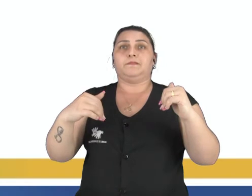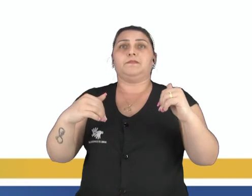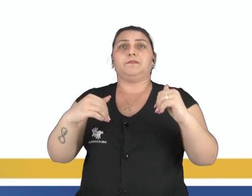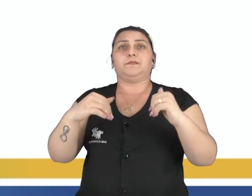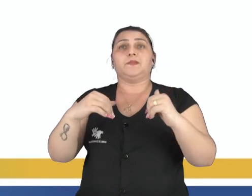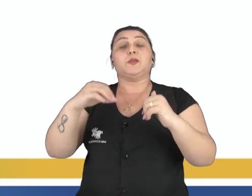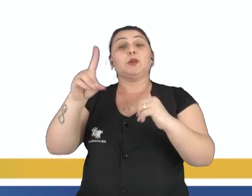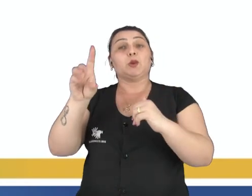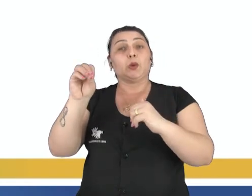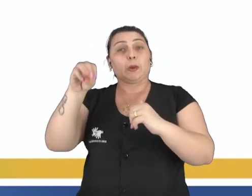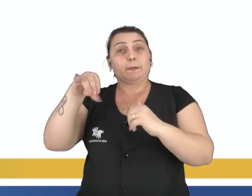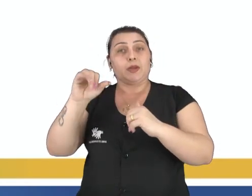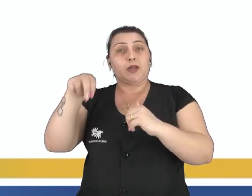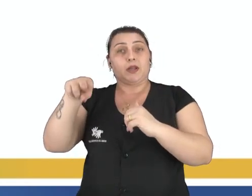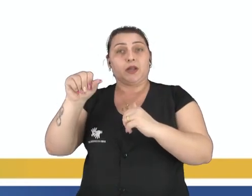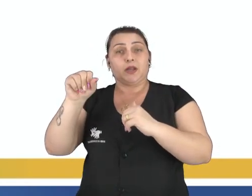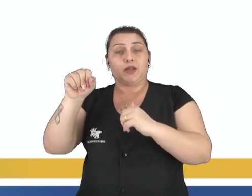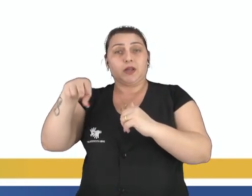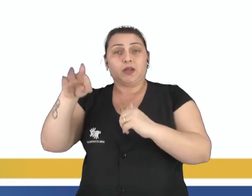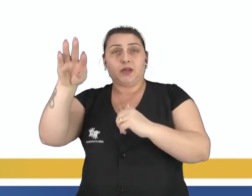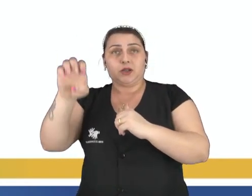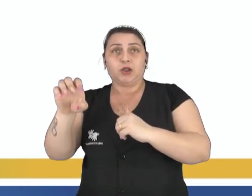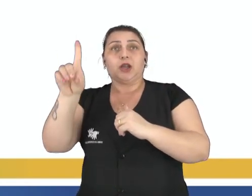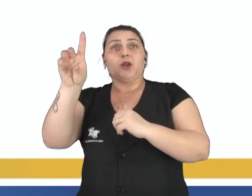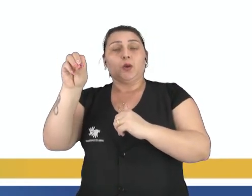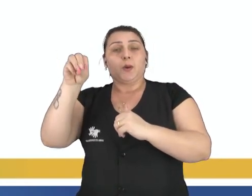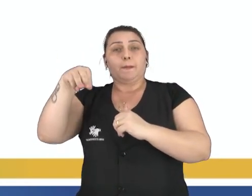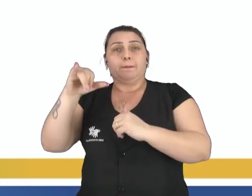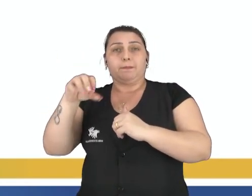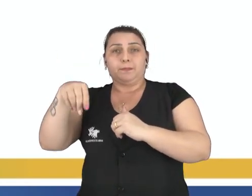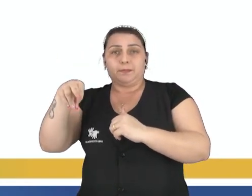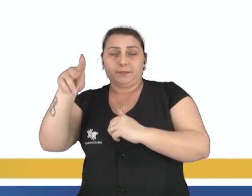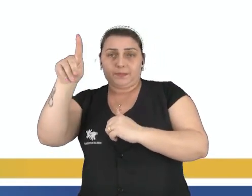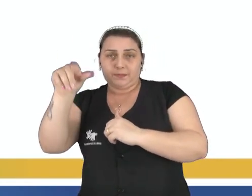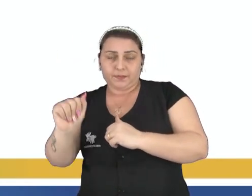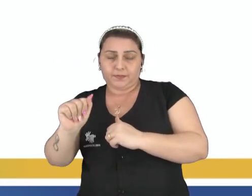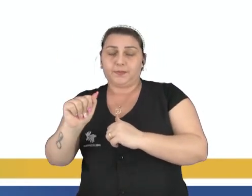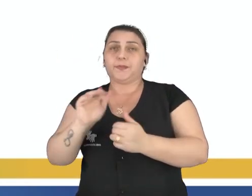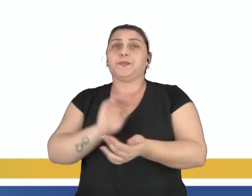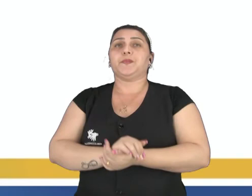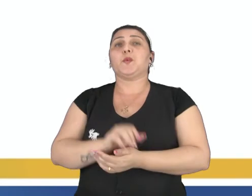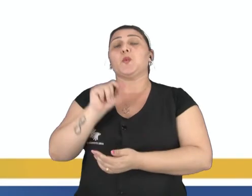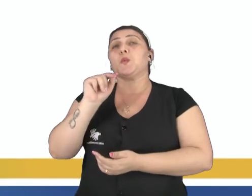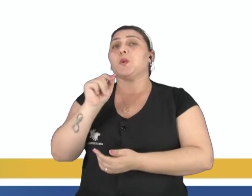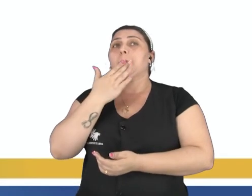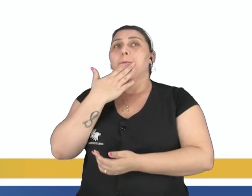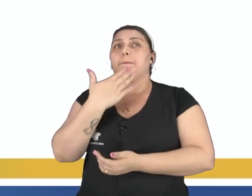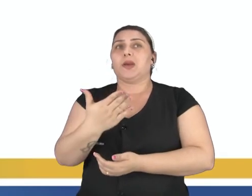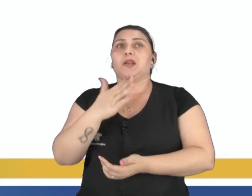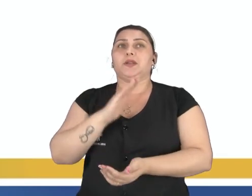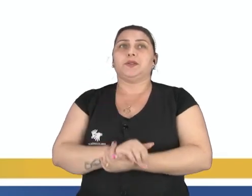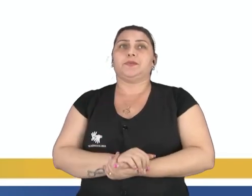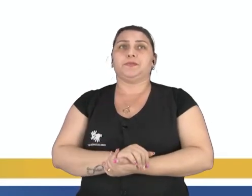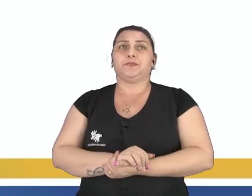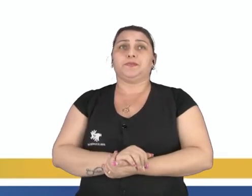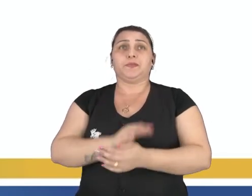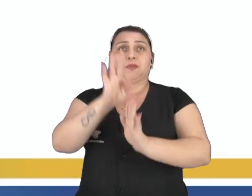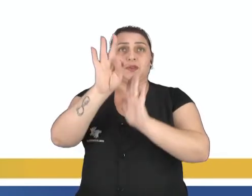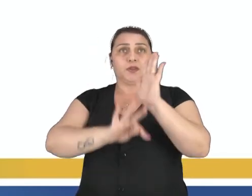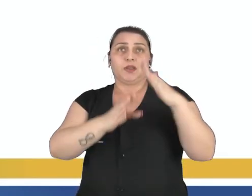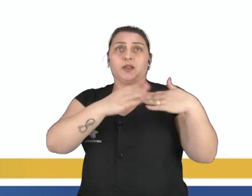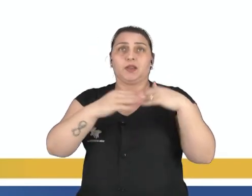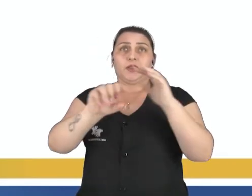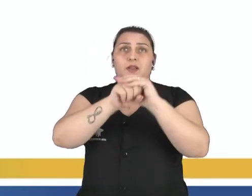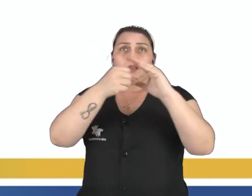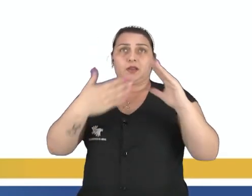e dominante. Então é bem claro para a gente quem é dominado e quem é dominante. Mas, enfim, o que a questão pede? Esse texto